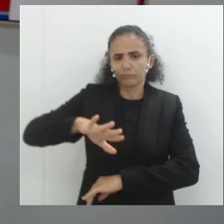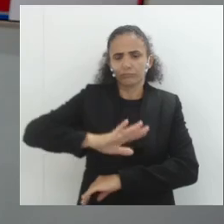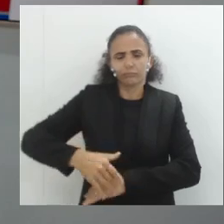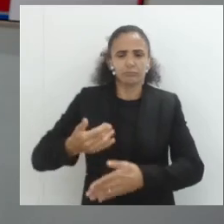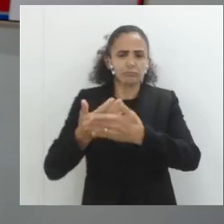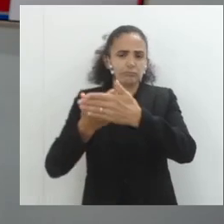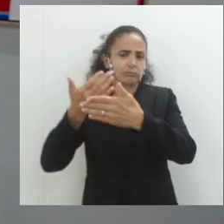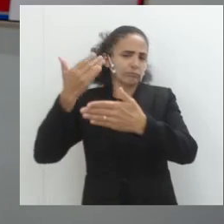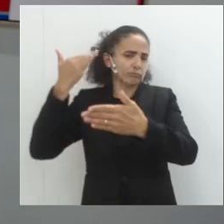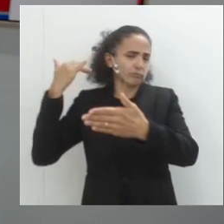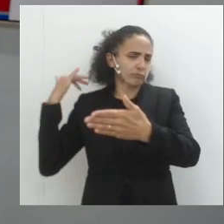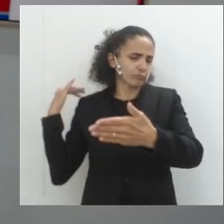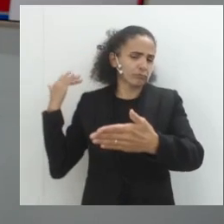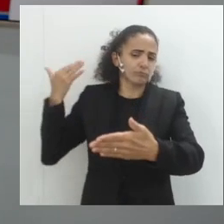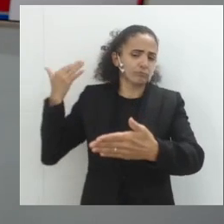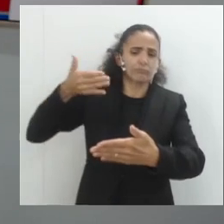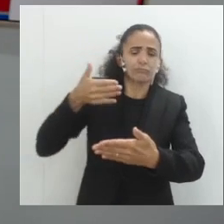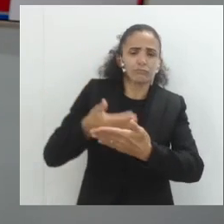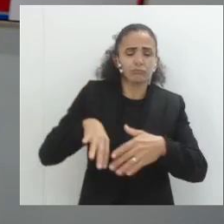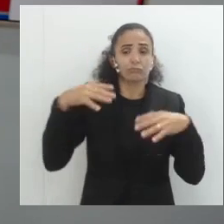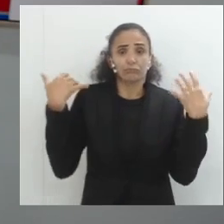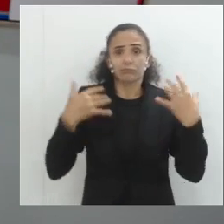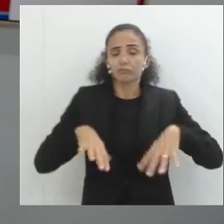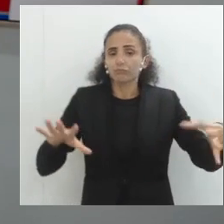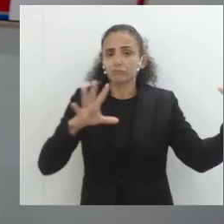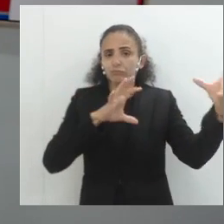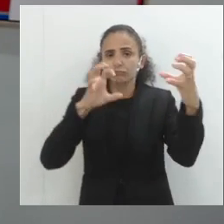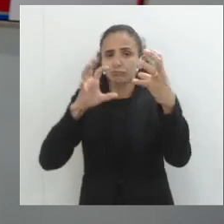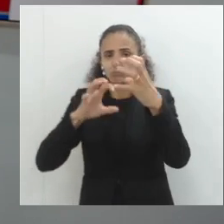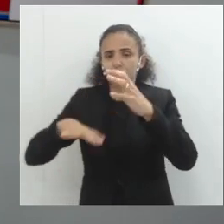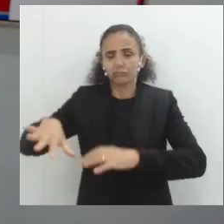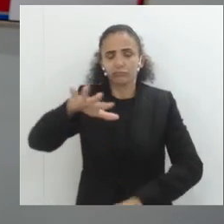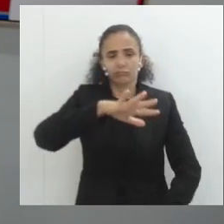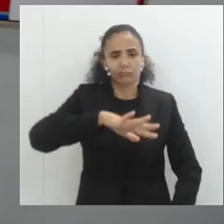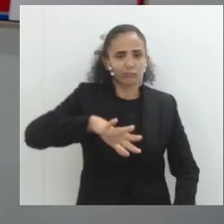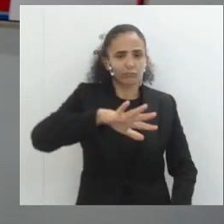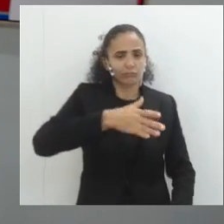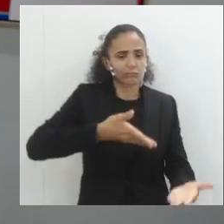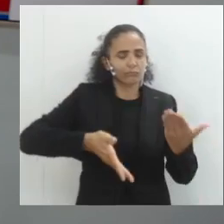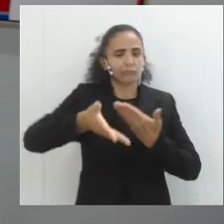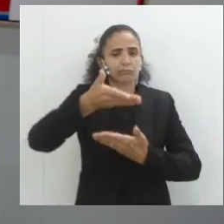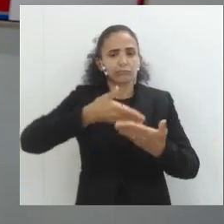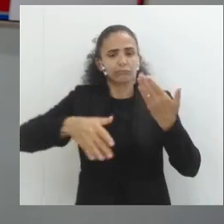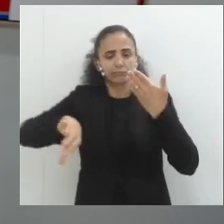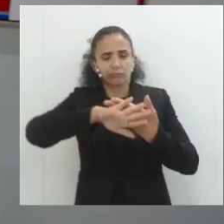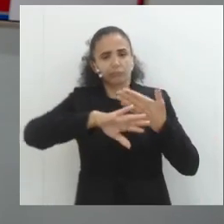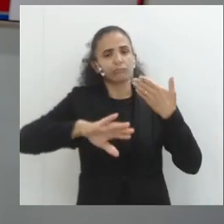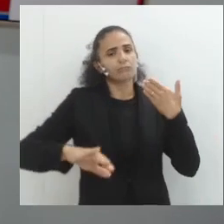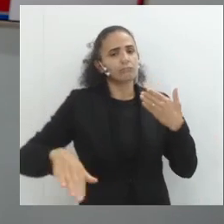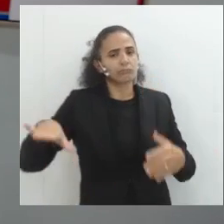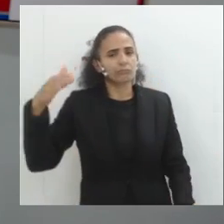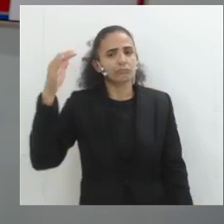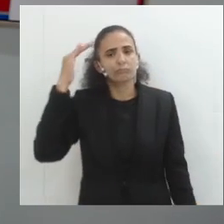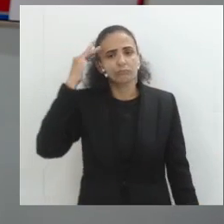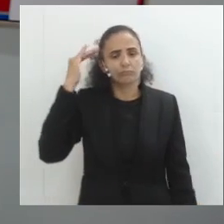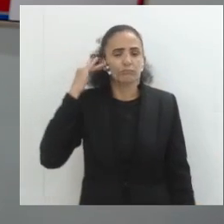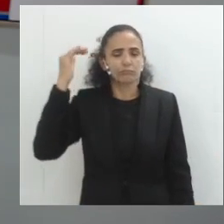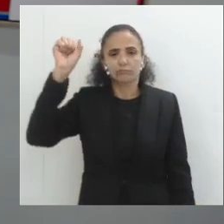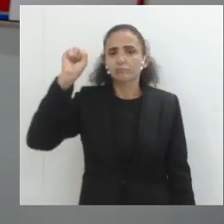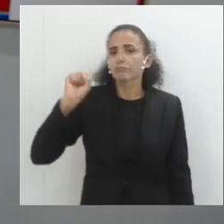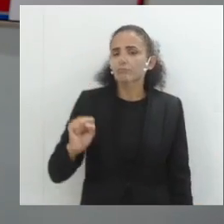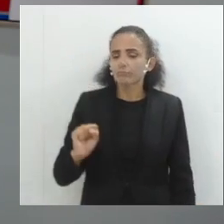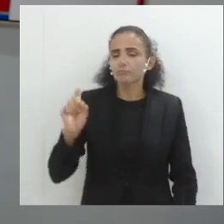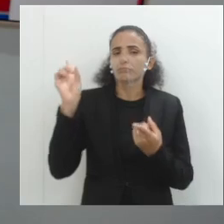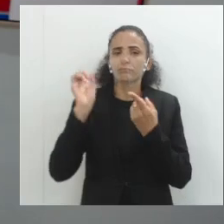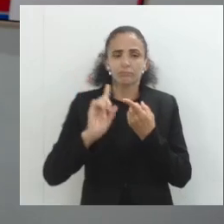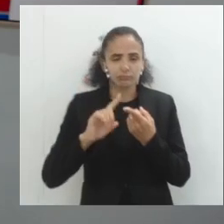histórico, ela já vive uma tensão, principalmente dos movimentos separatistas que ocorreu na Coreia do Sul e a Coreia do Norte.